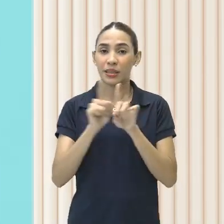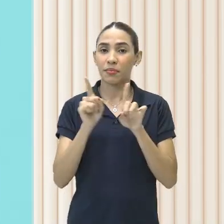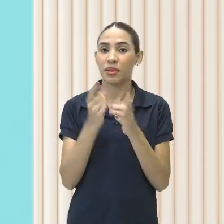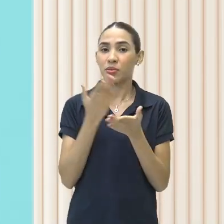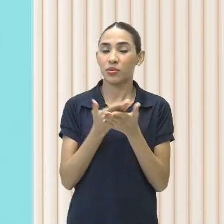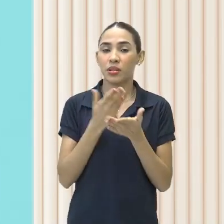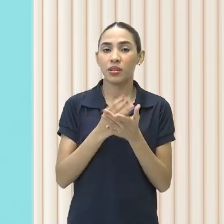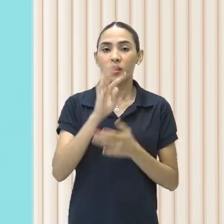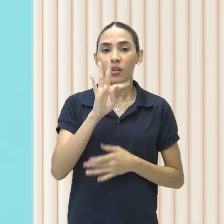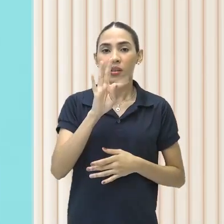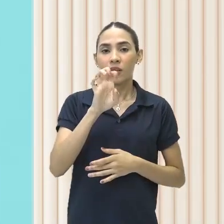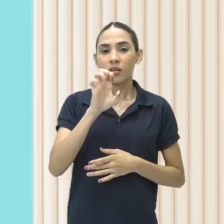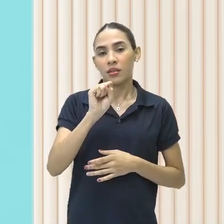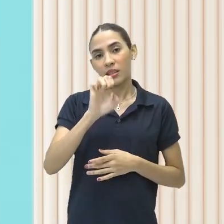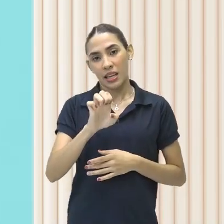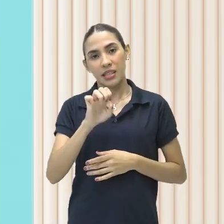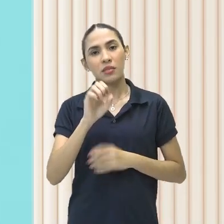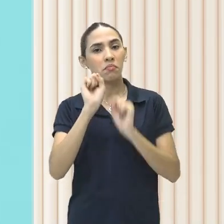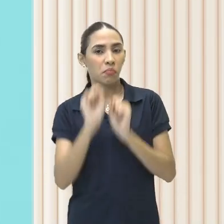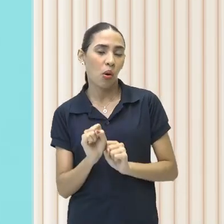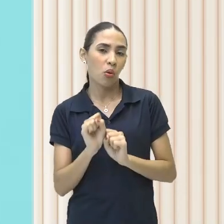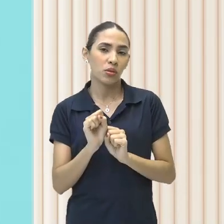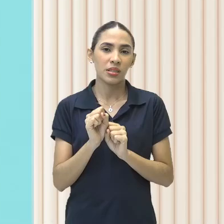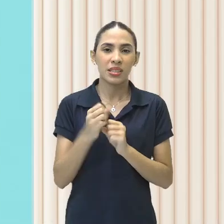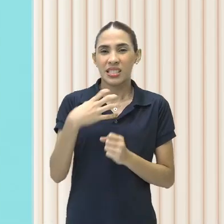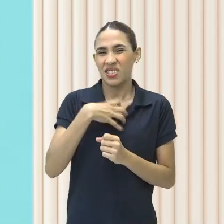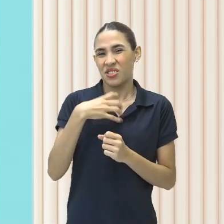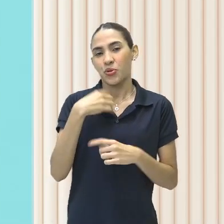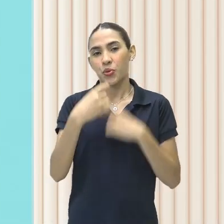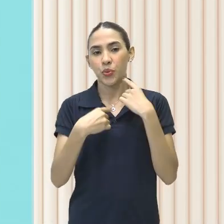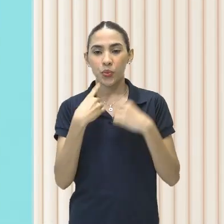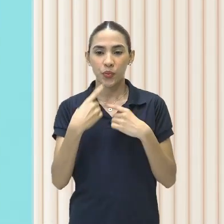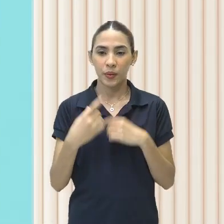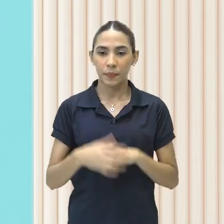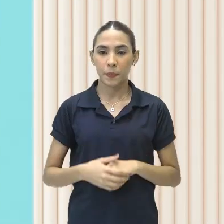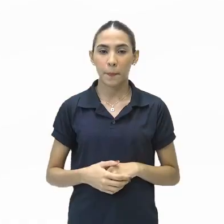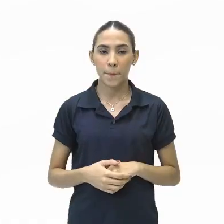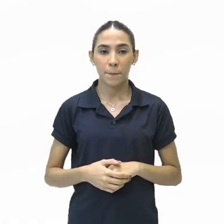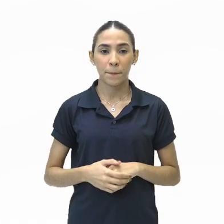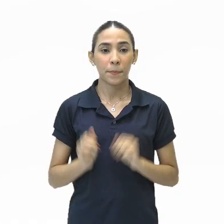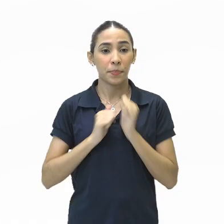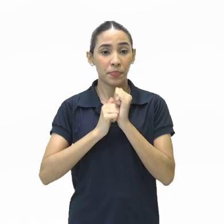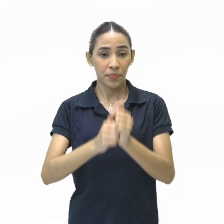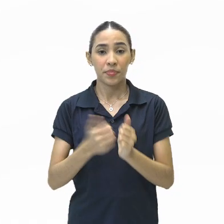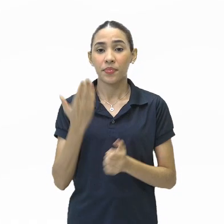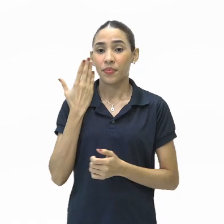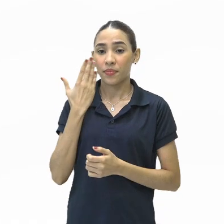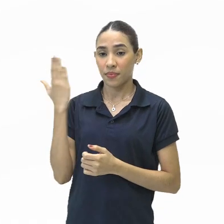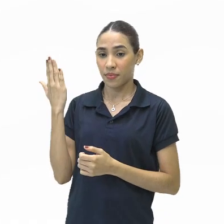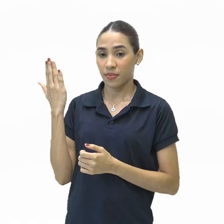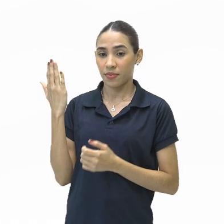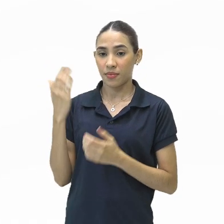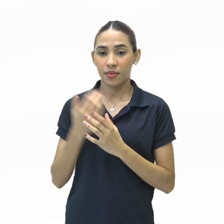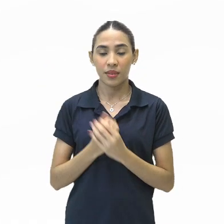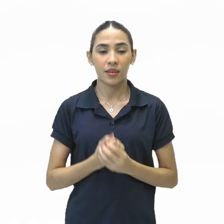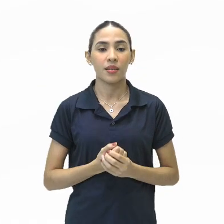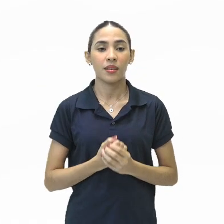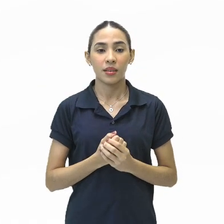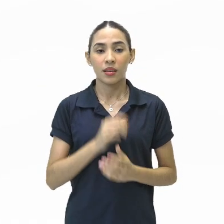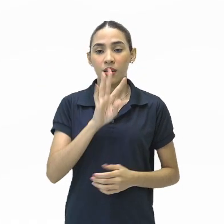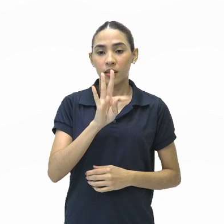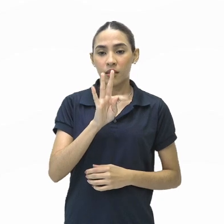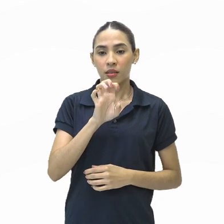sobre a tese, que é algo que pode aí ainda gerar um pouquinho de dúvidas, né? Então, acompanhem comigo. Tese,